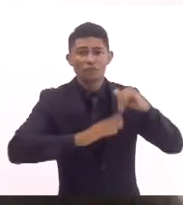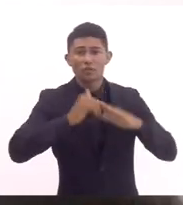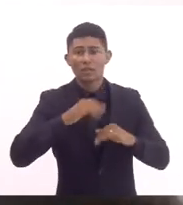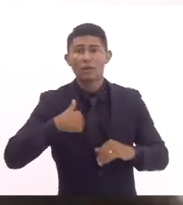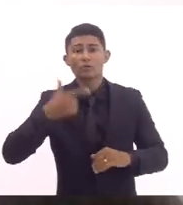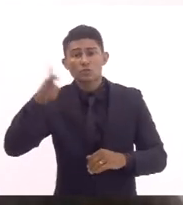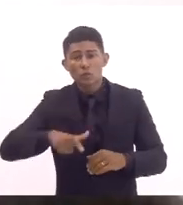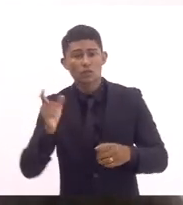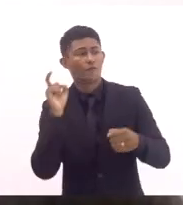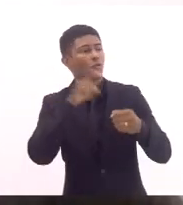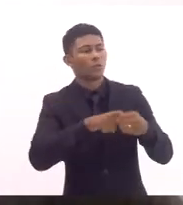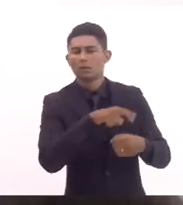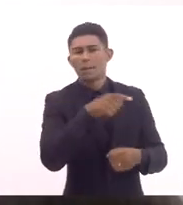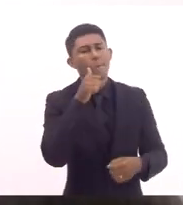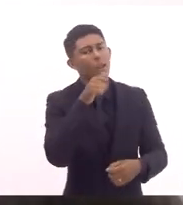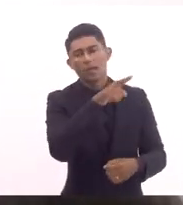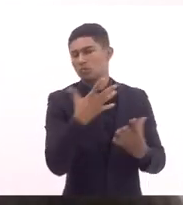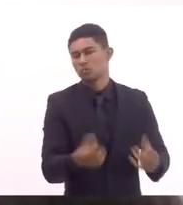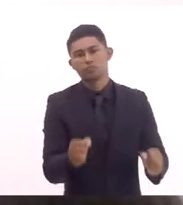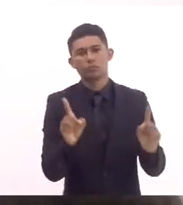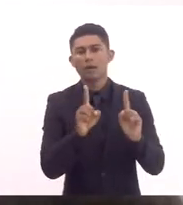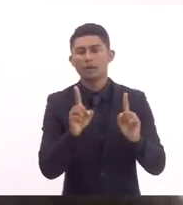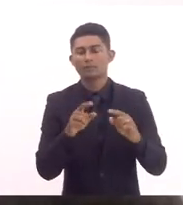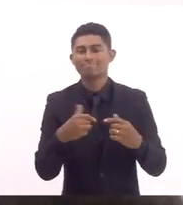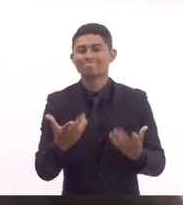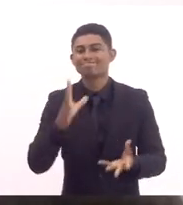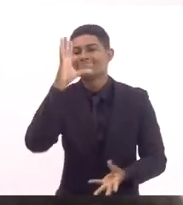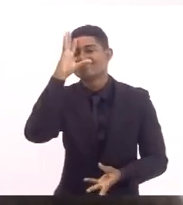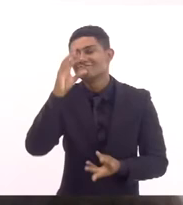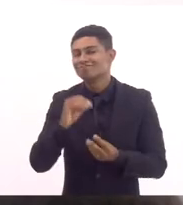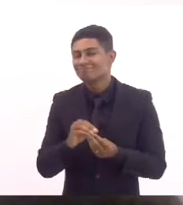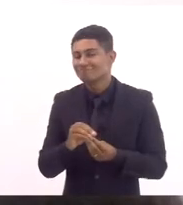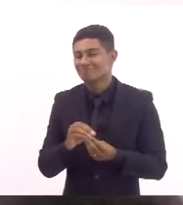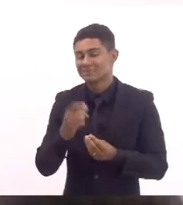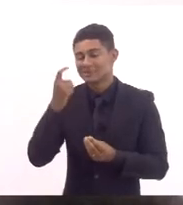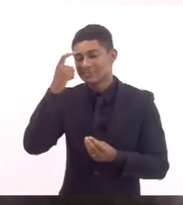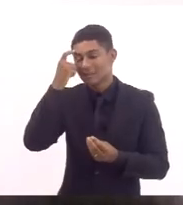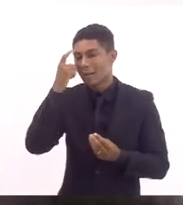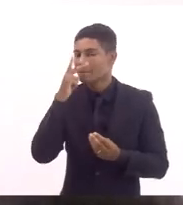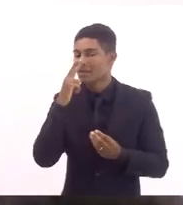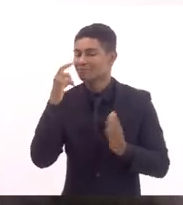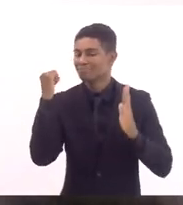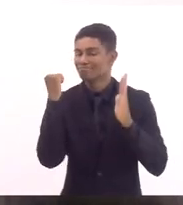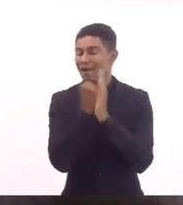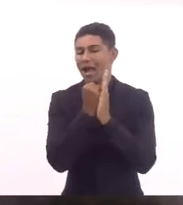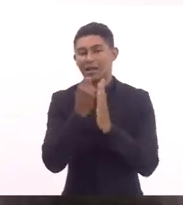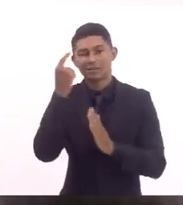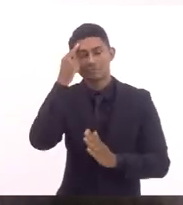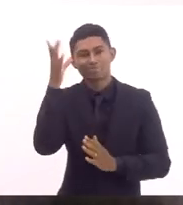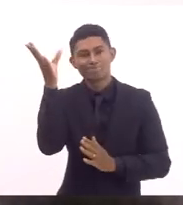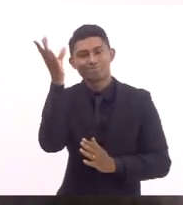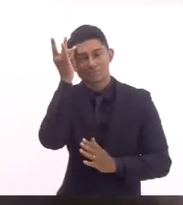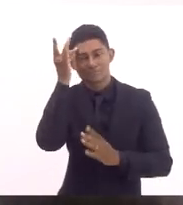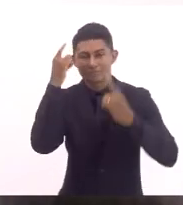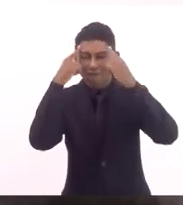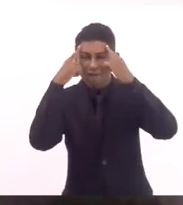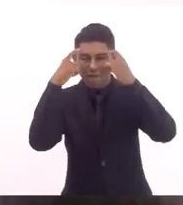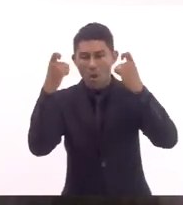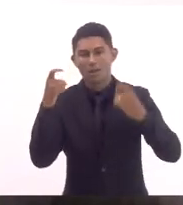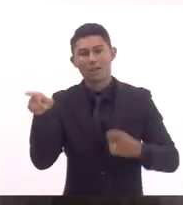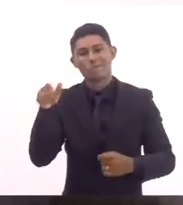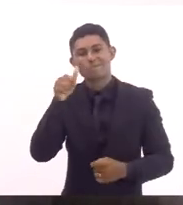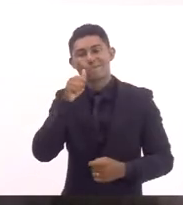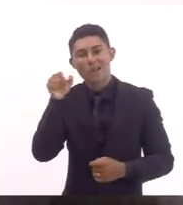não vou fazer pré-natal se for pela mulher então é o Marco que uma violência desse sentido faz com uma mulher